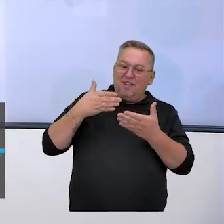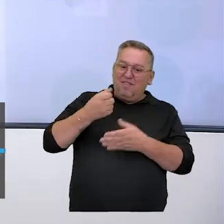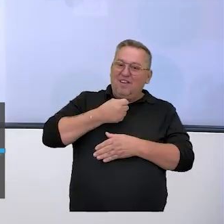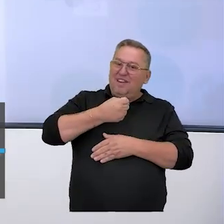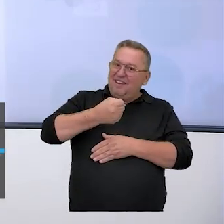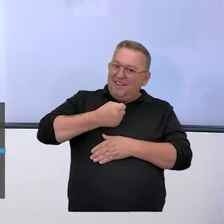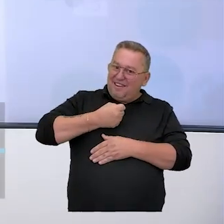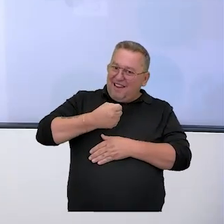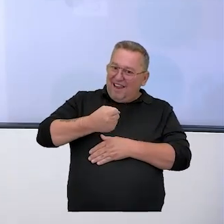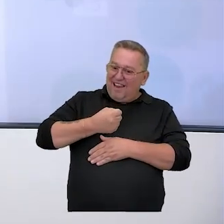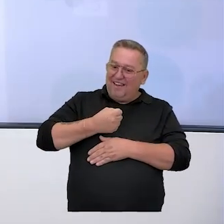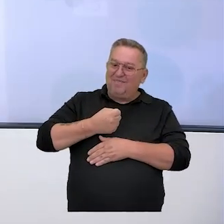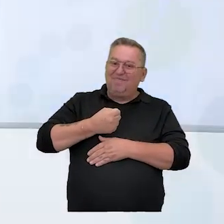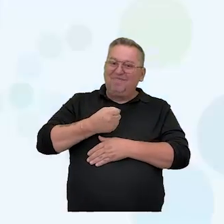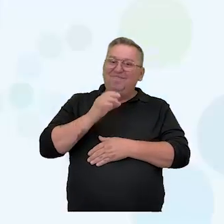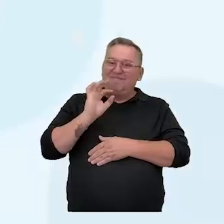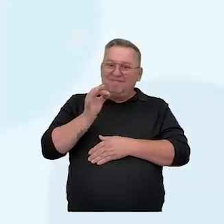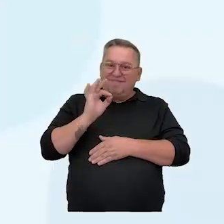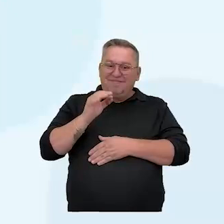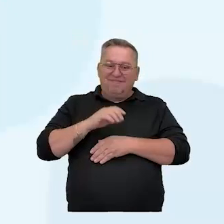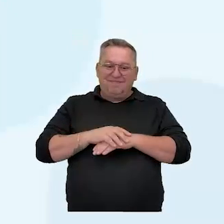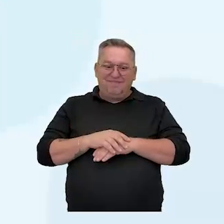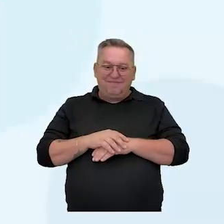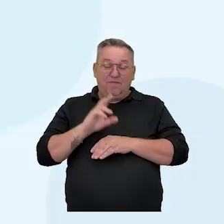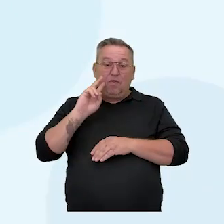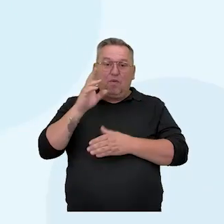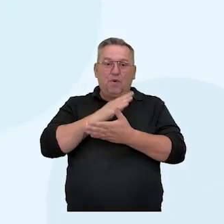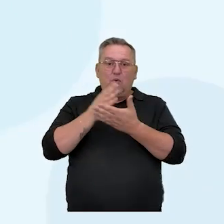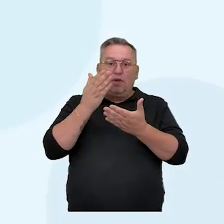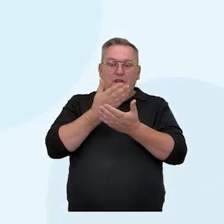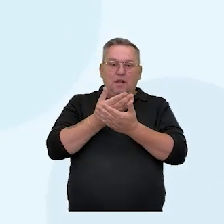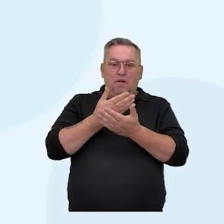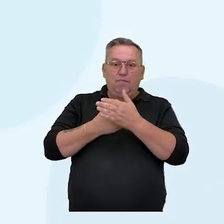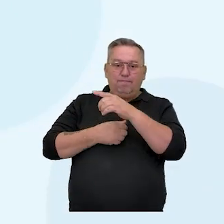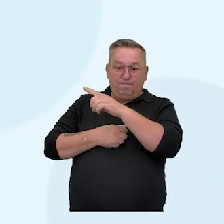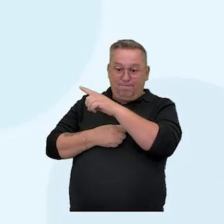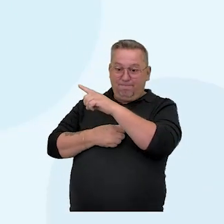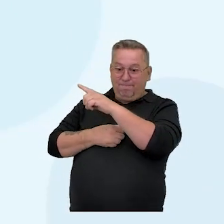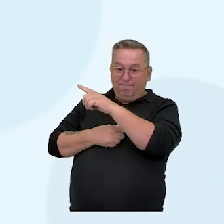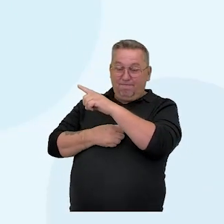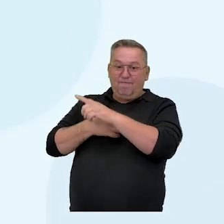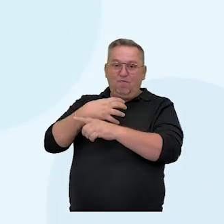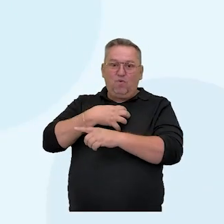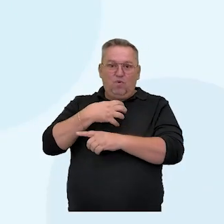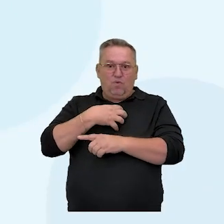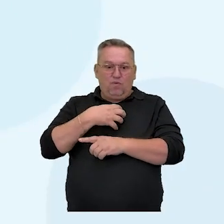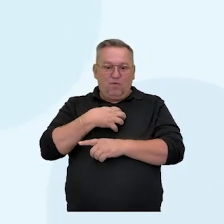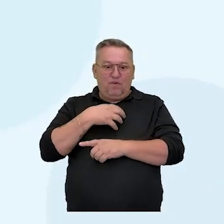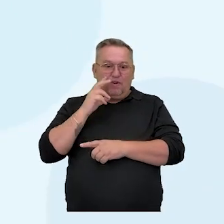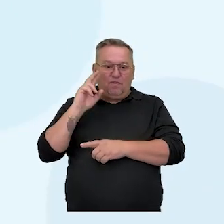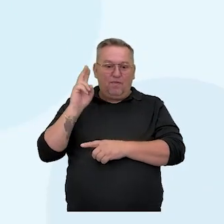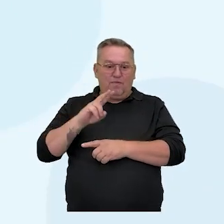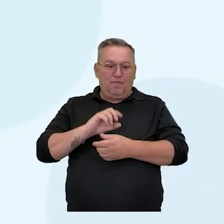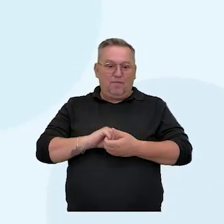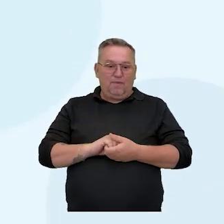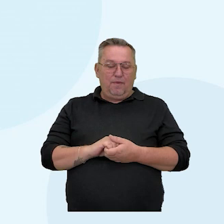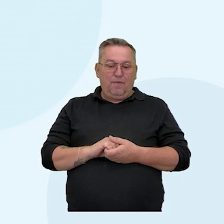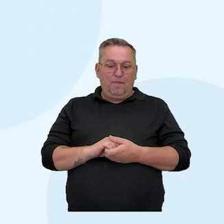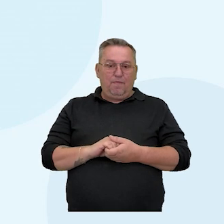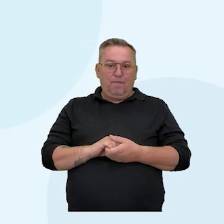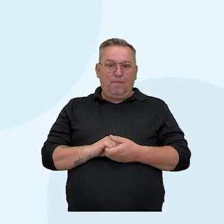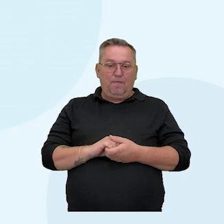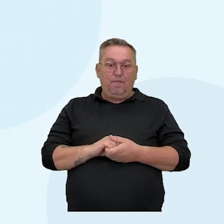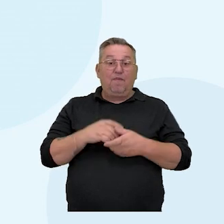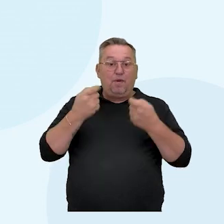a entrevista aí, certo? Bom, então para começar a aula aqui, ó. For this class you will need. Para essa